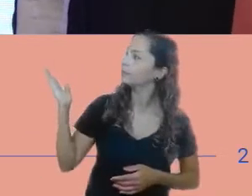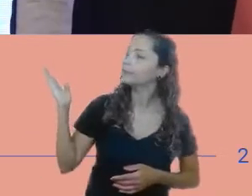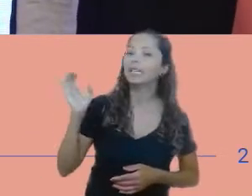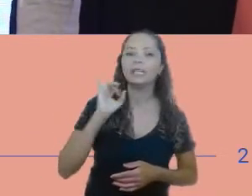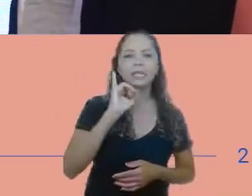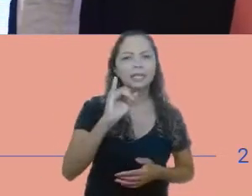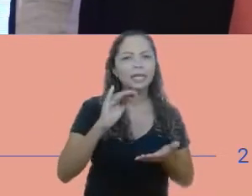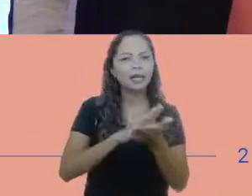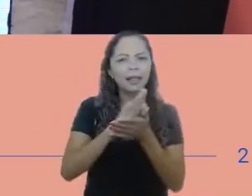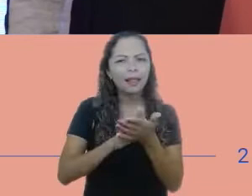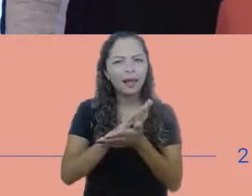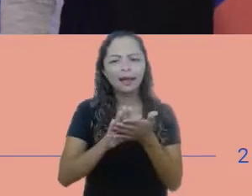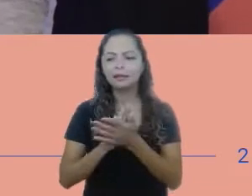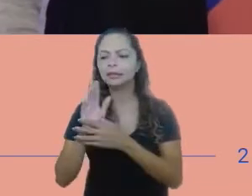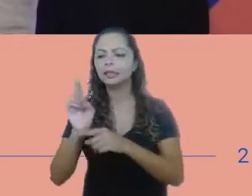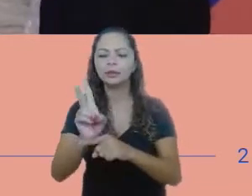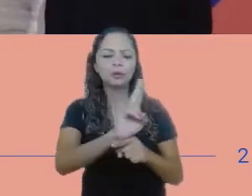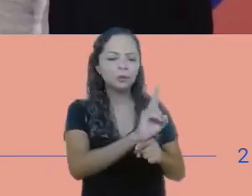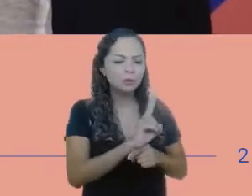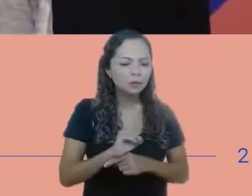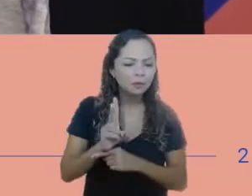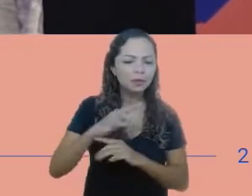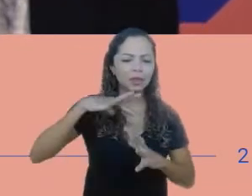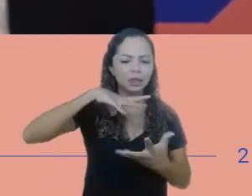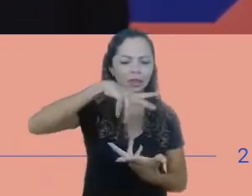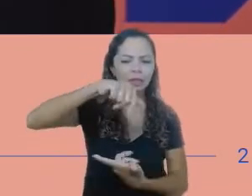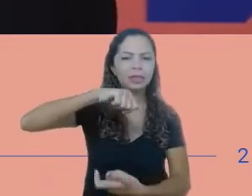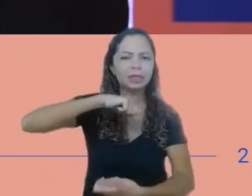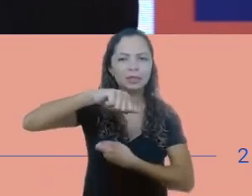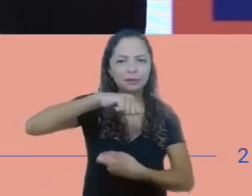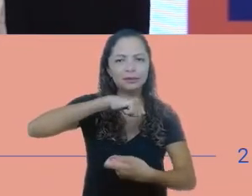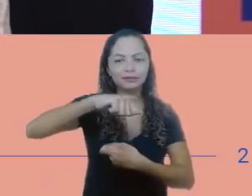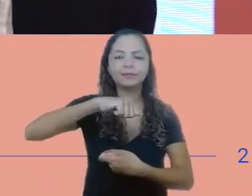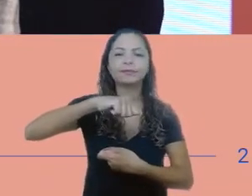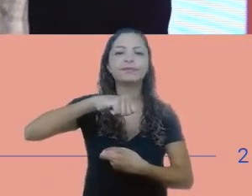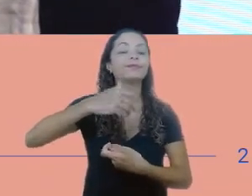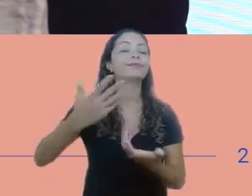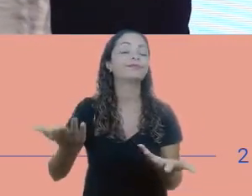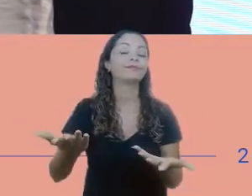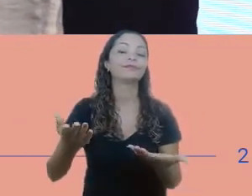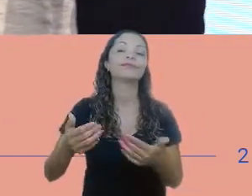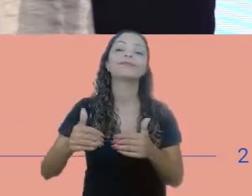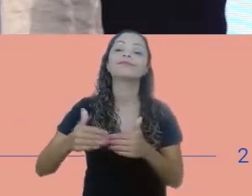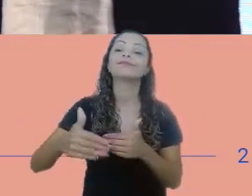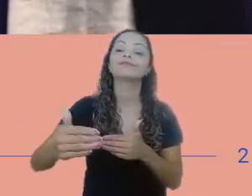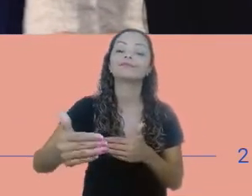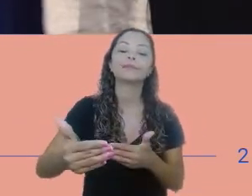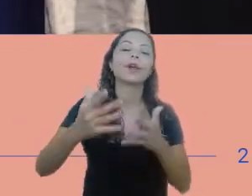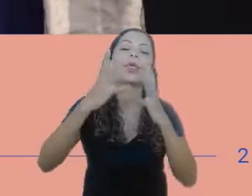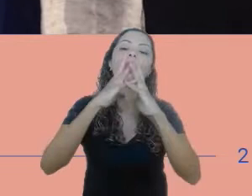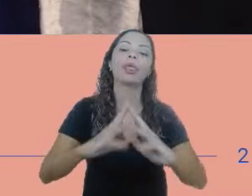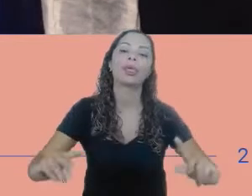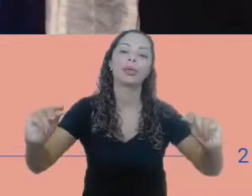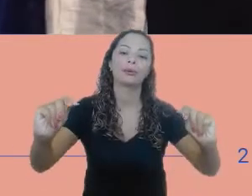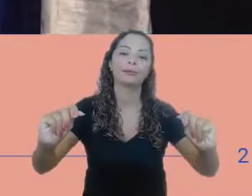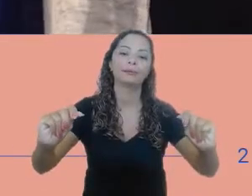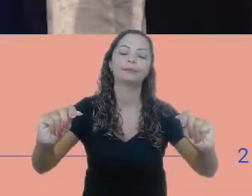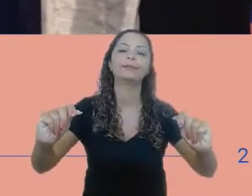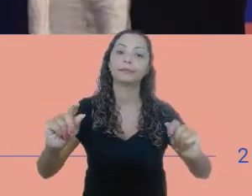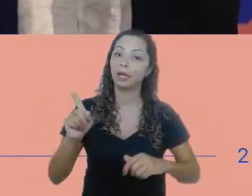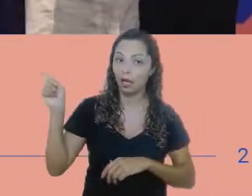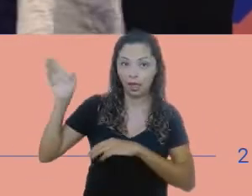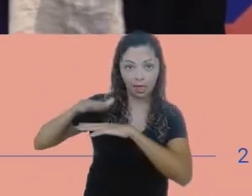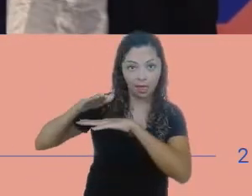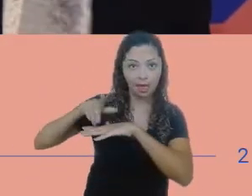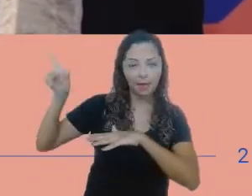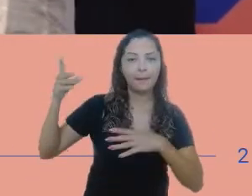se' e sim de quando ele faz nylon 6 que é uma fibra sintética de plástico para